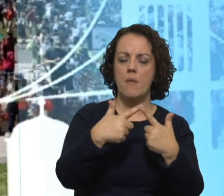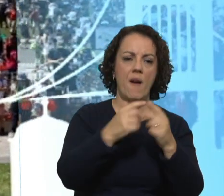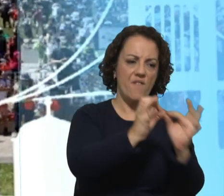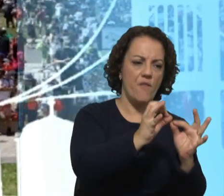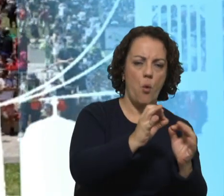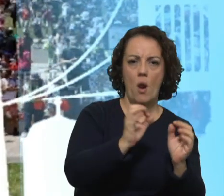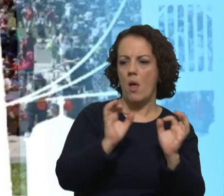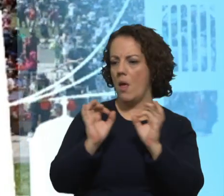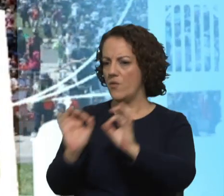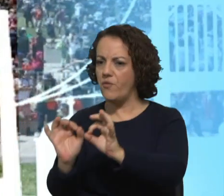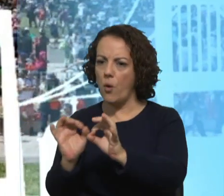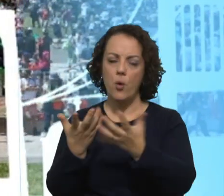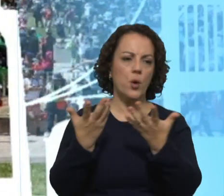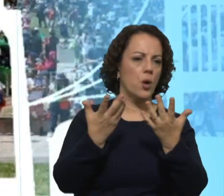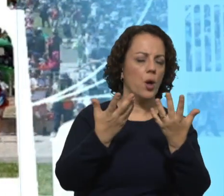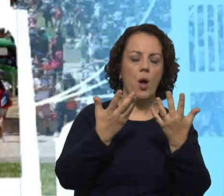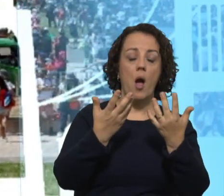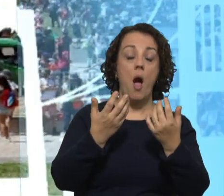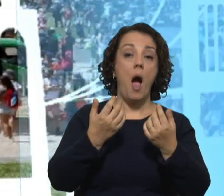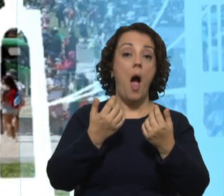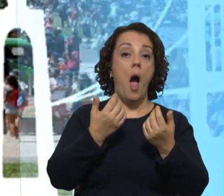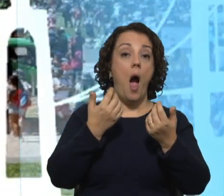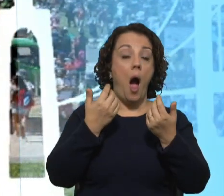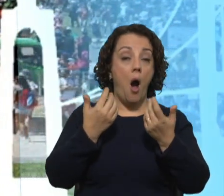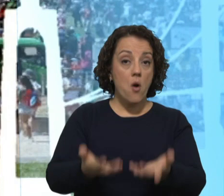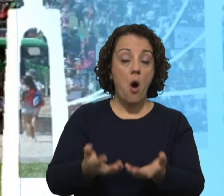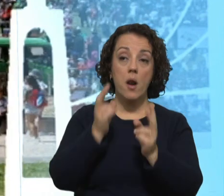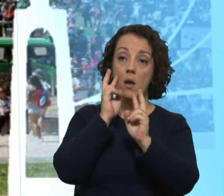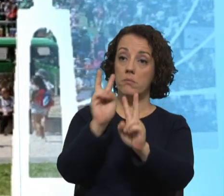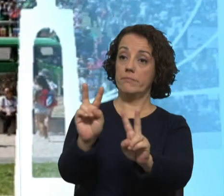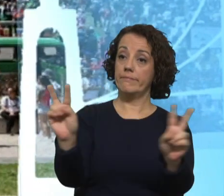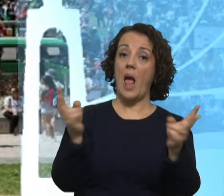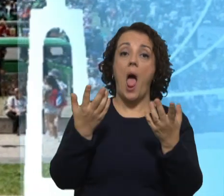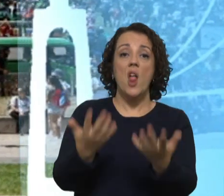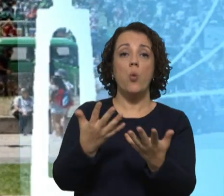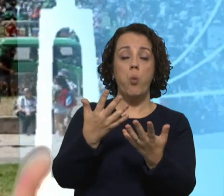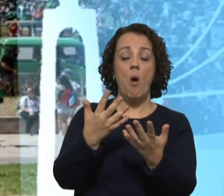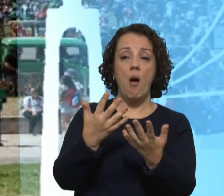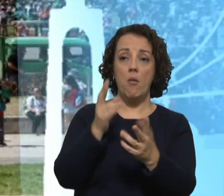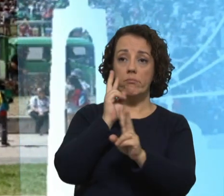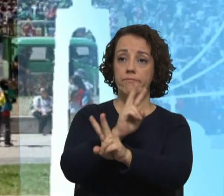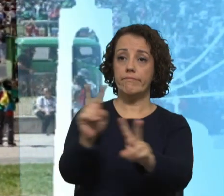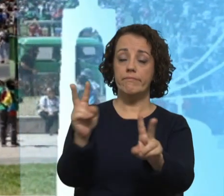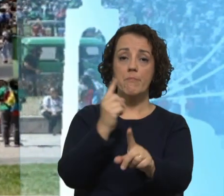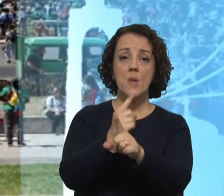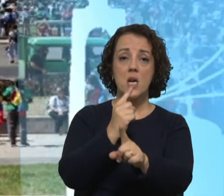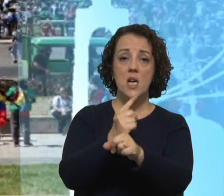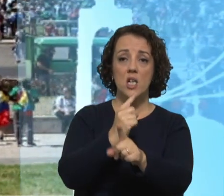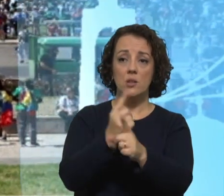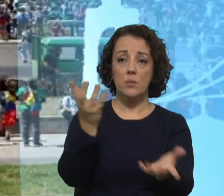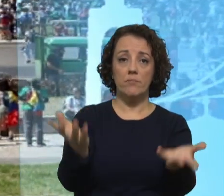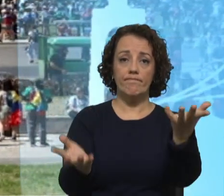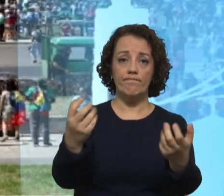do outro, e hoje a atualidade enche-nos novamente com estes antagonismos, com esta